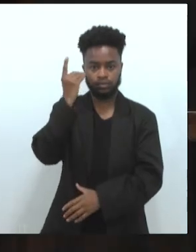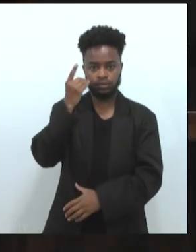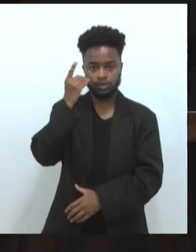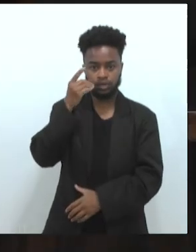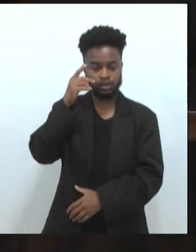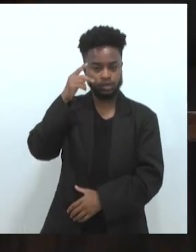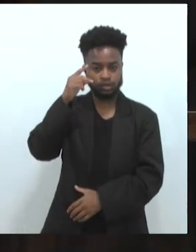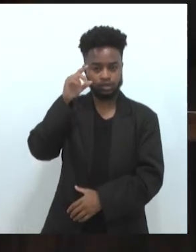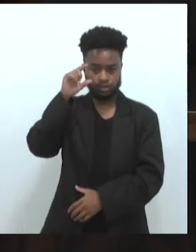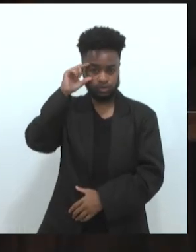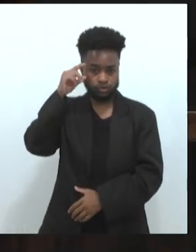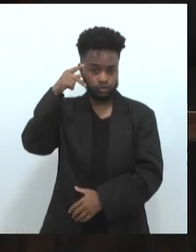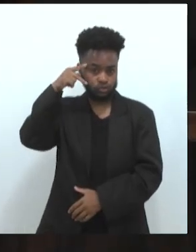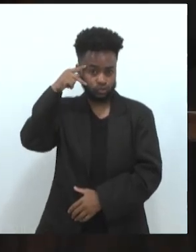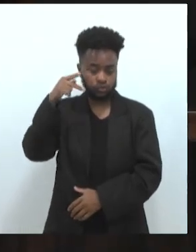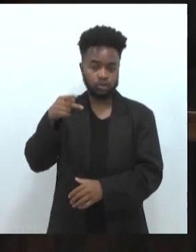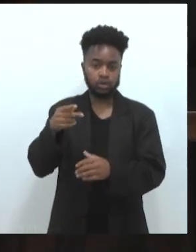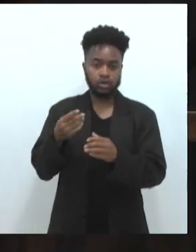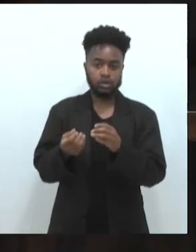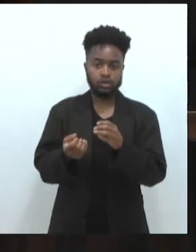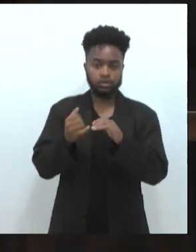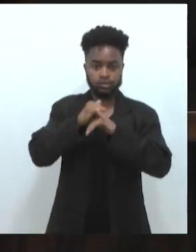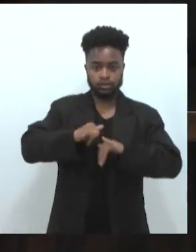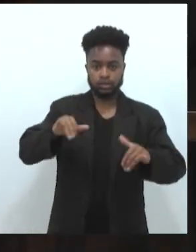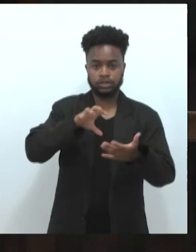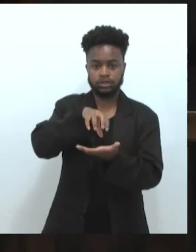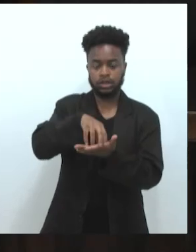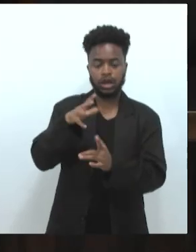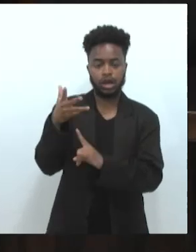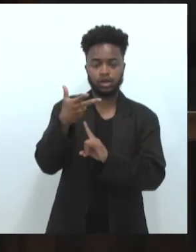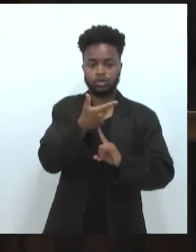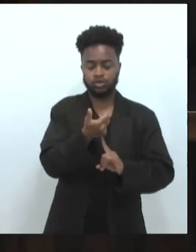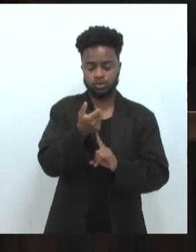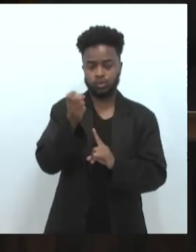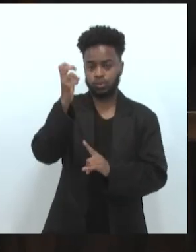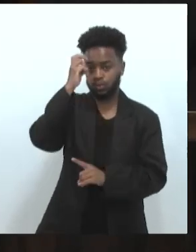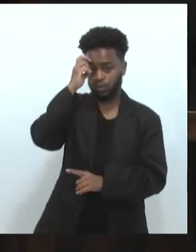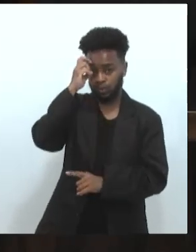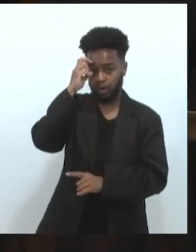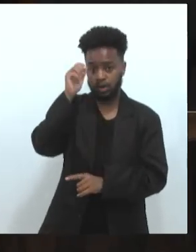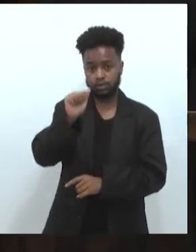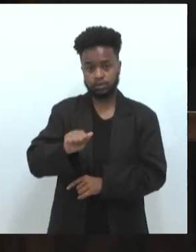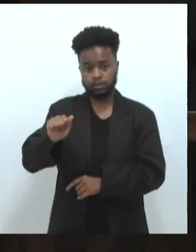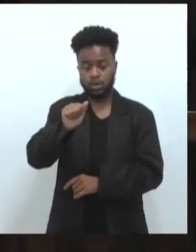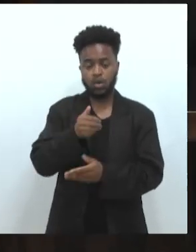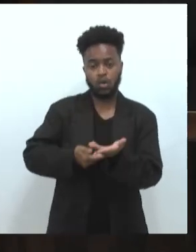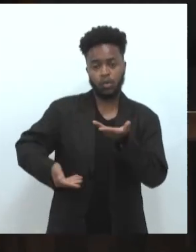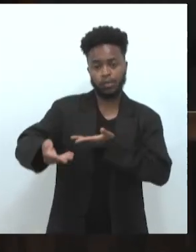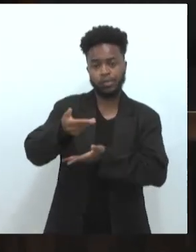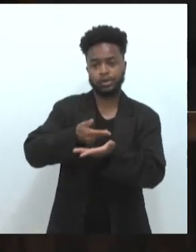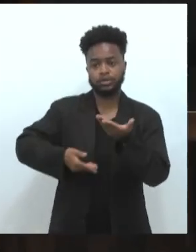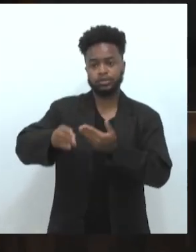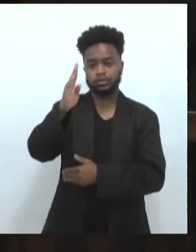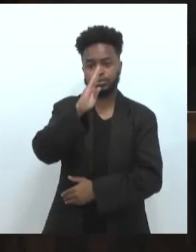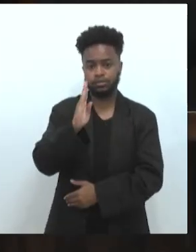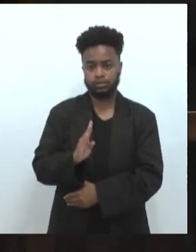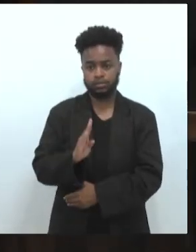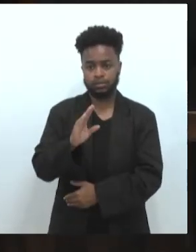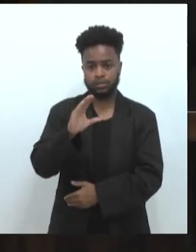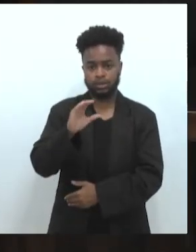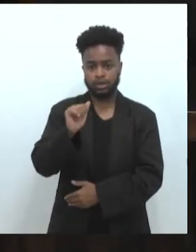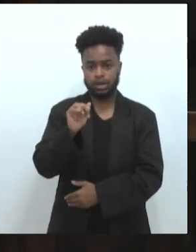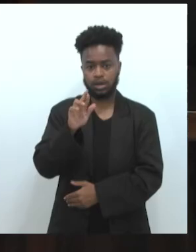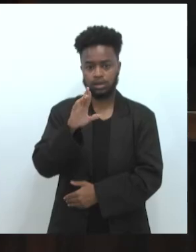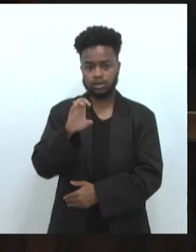que declara de utilidade pública o Centro de Artes Culturais e Associação Cooperativa para o Brasil,